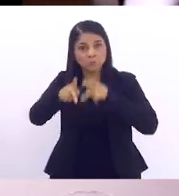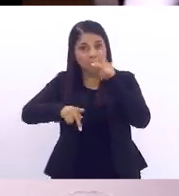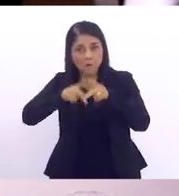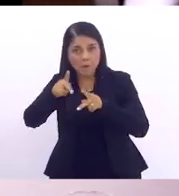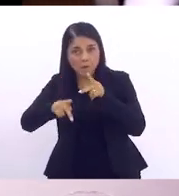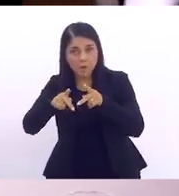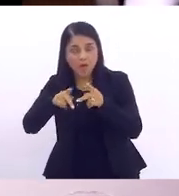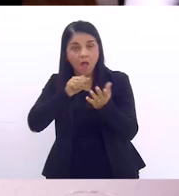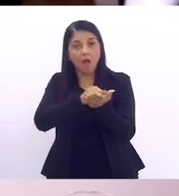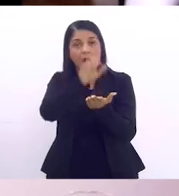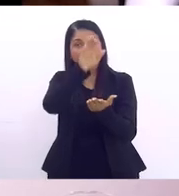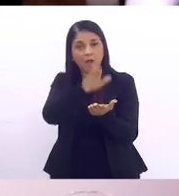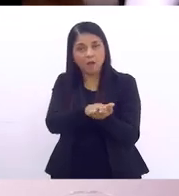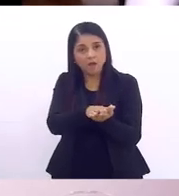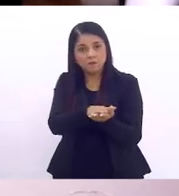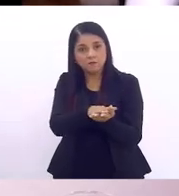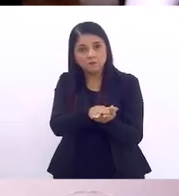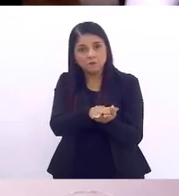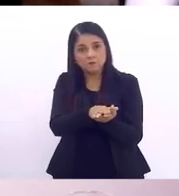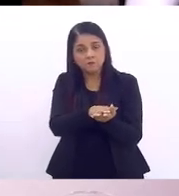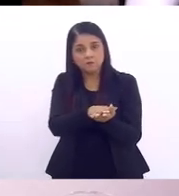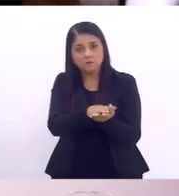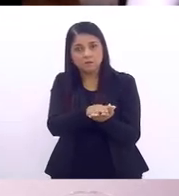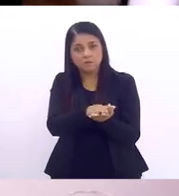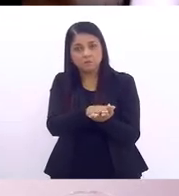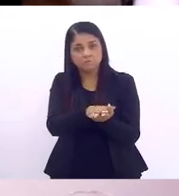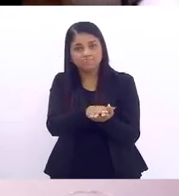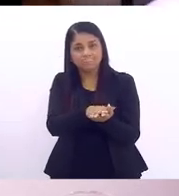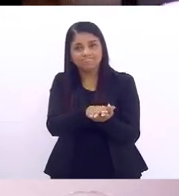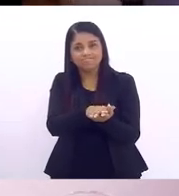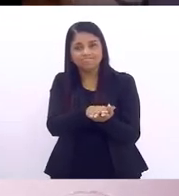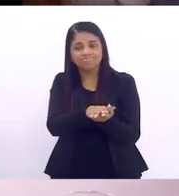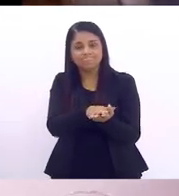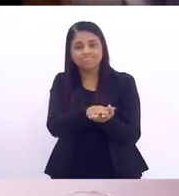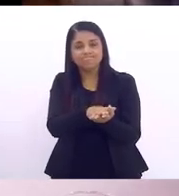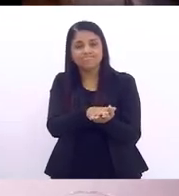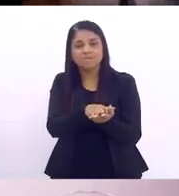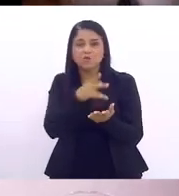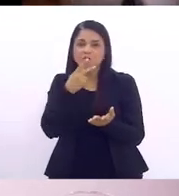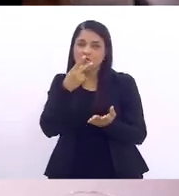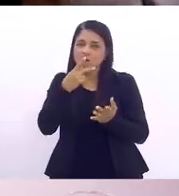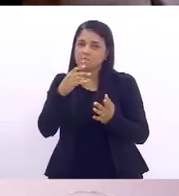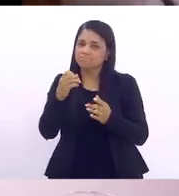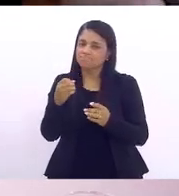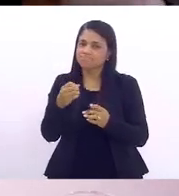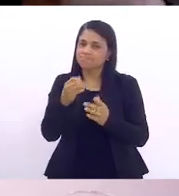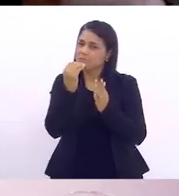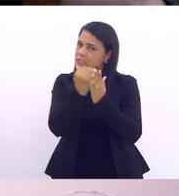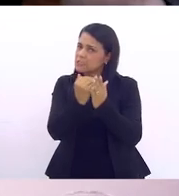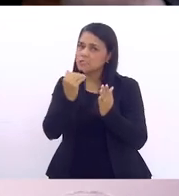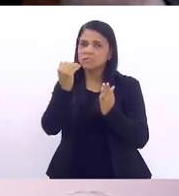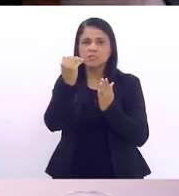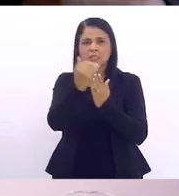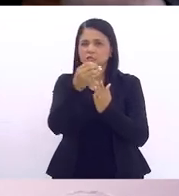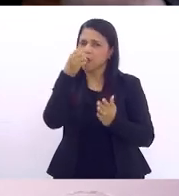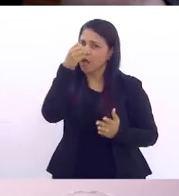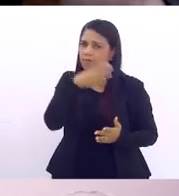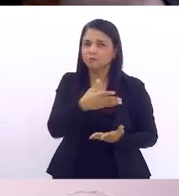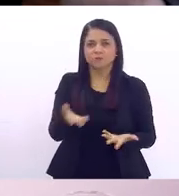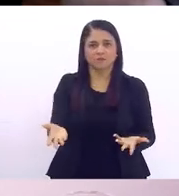eh eh de um modo que eu diria talvez exagerado e até a